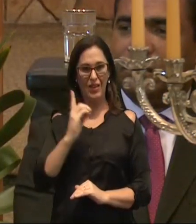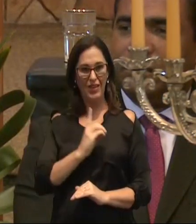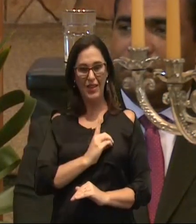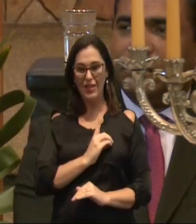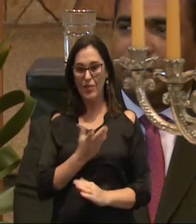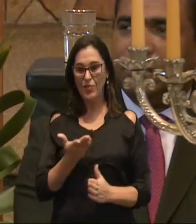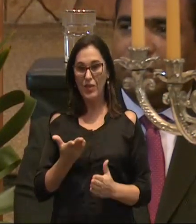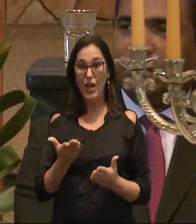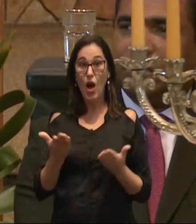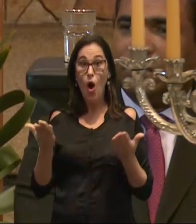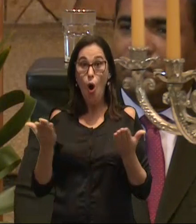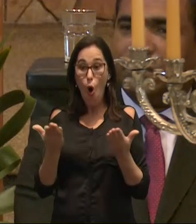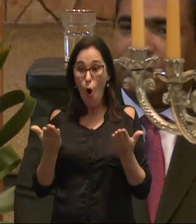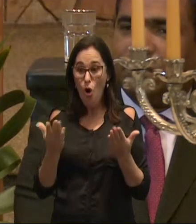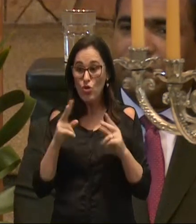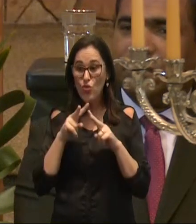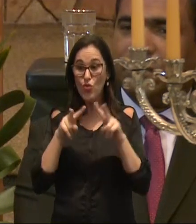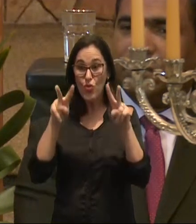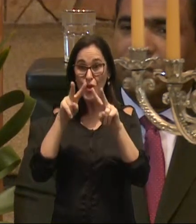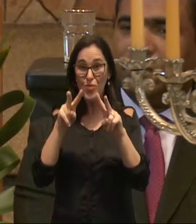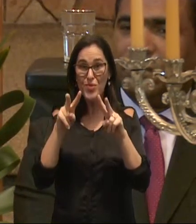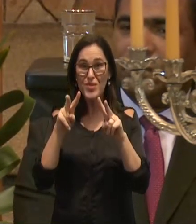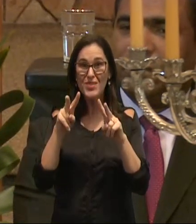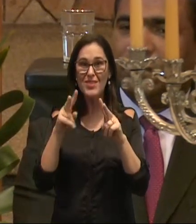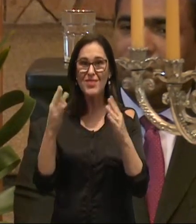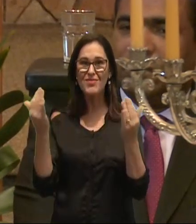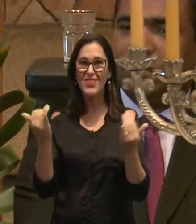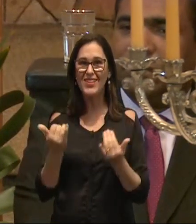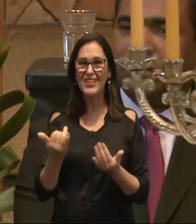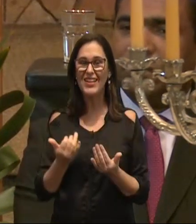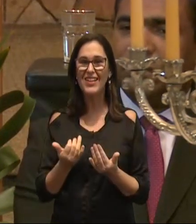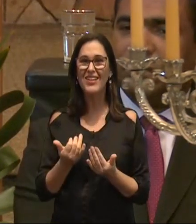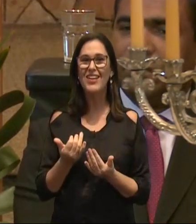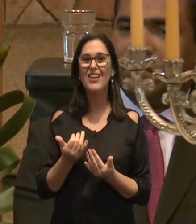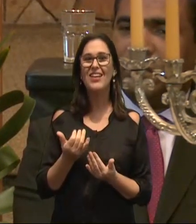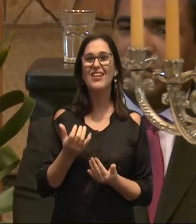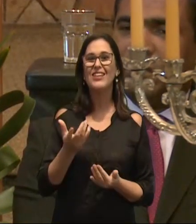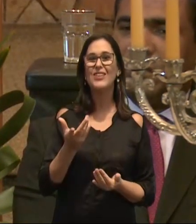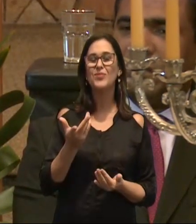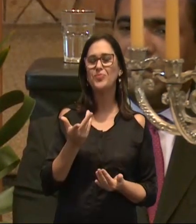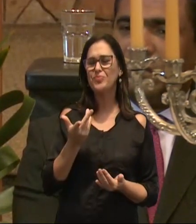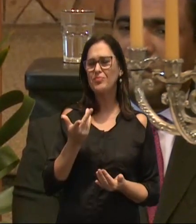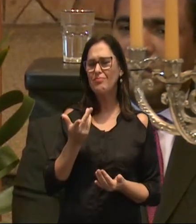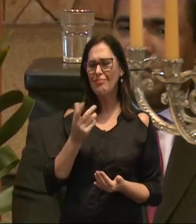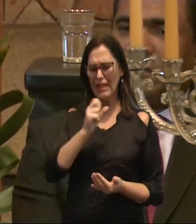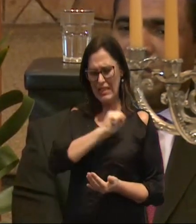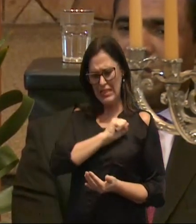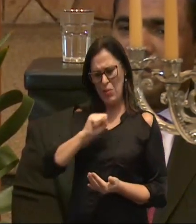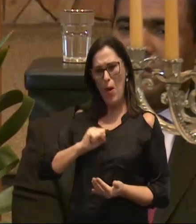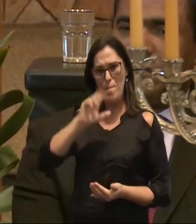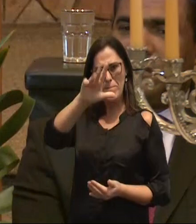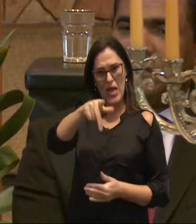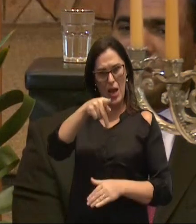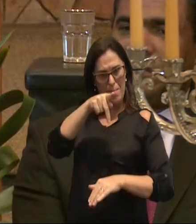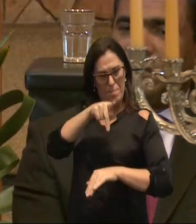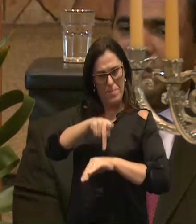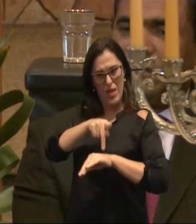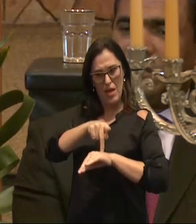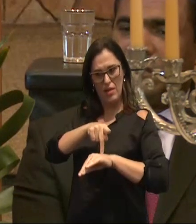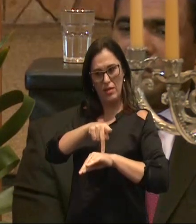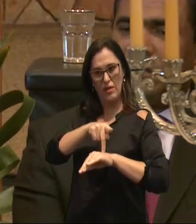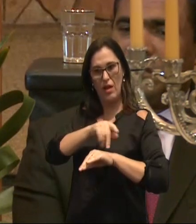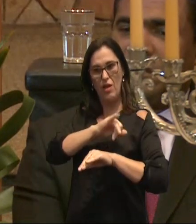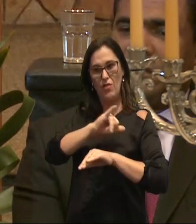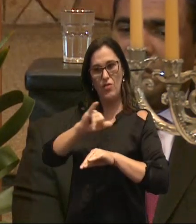mensagem que nós ouvimos nesta manhã, quando Samuel, ele pega aquela pedra e diz: